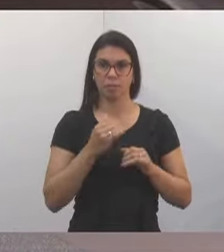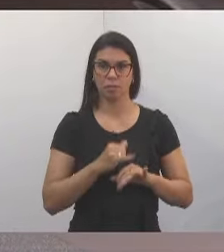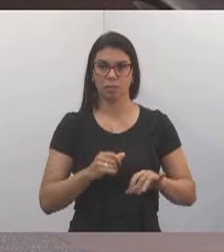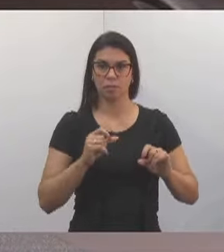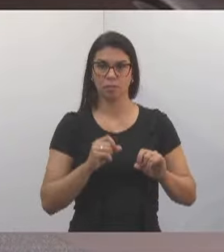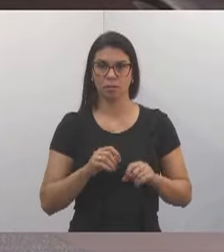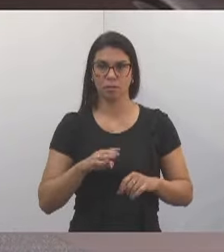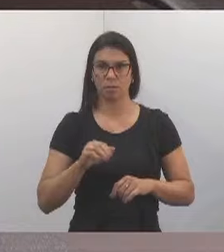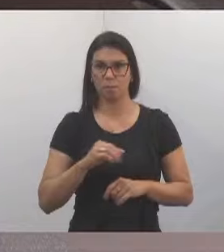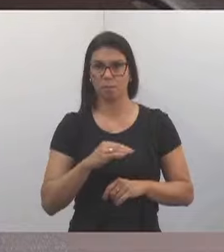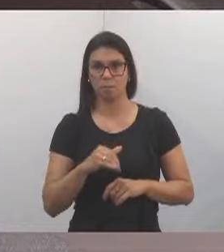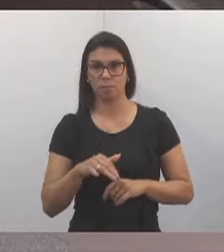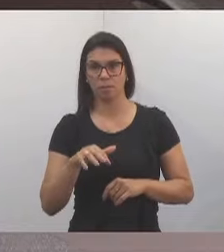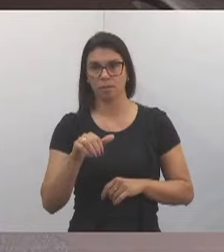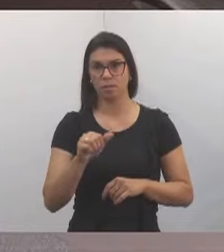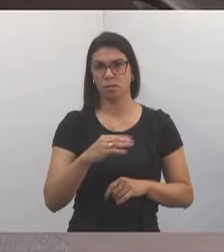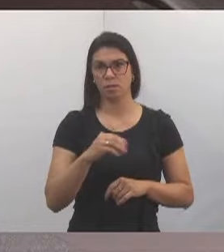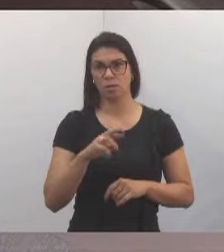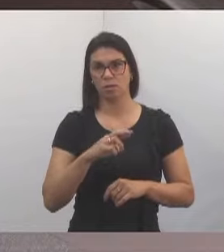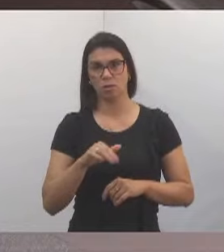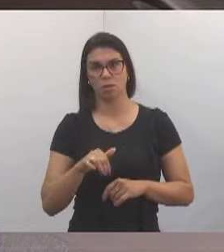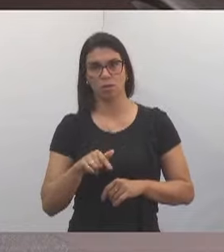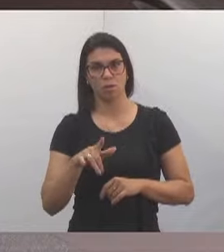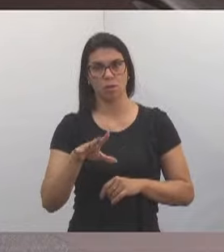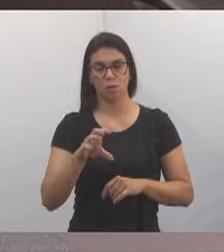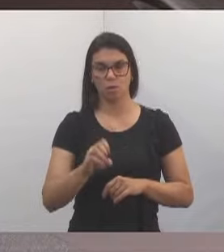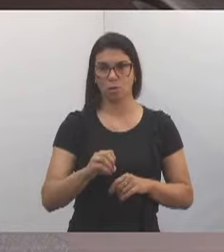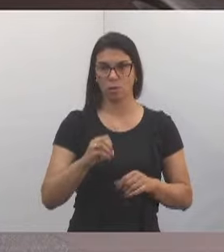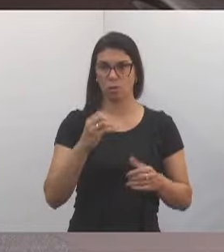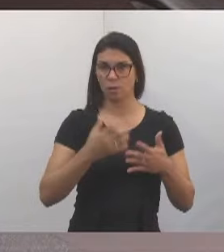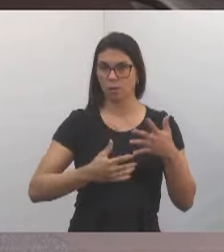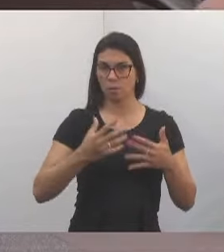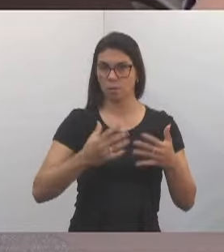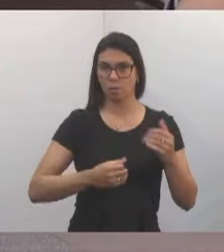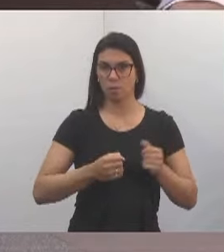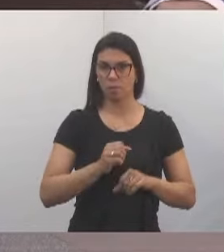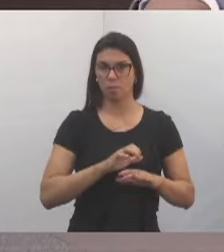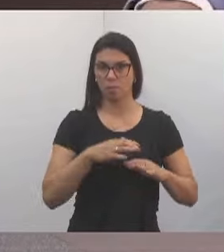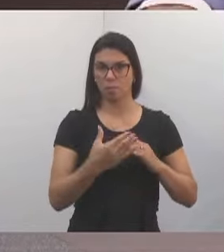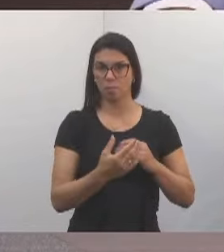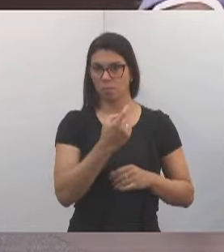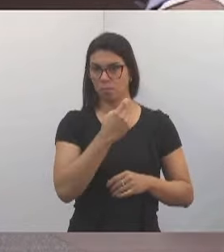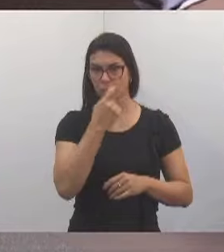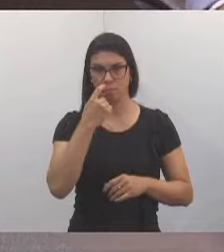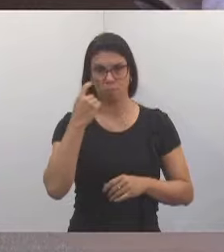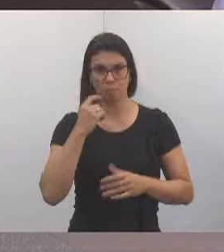do Córrego Seco não compreende o bairro Parque Meia Lua.